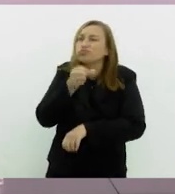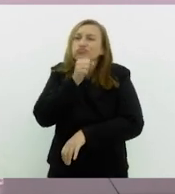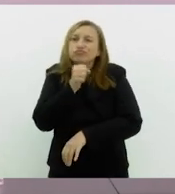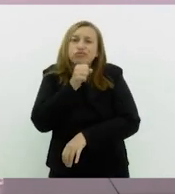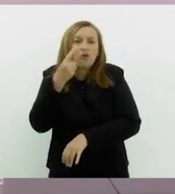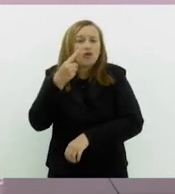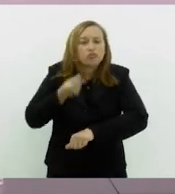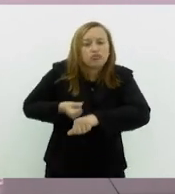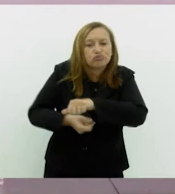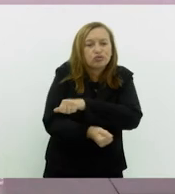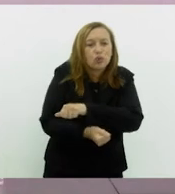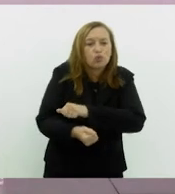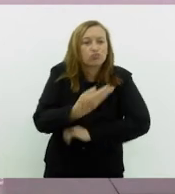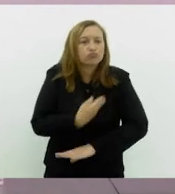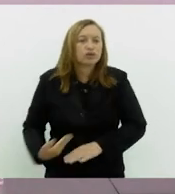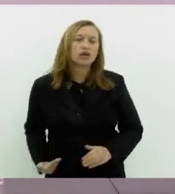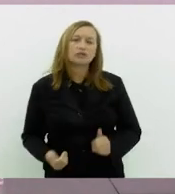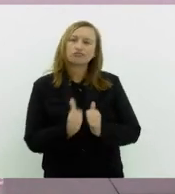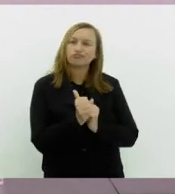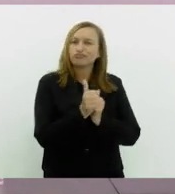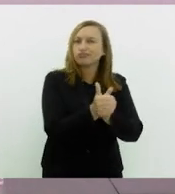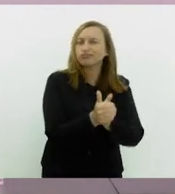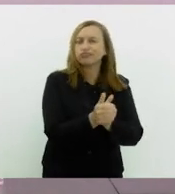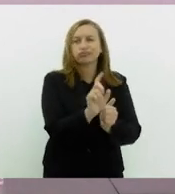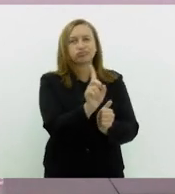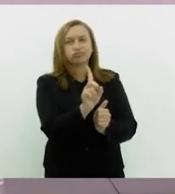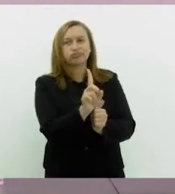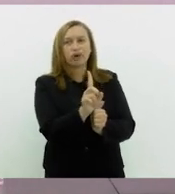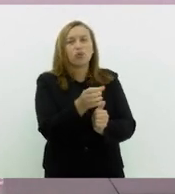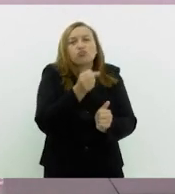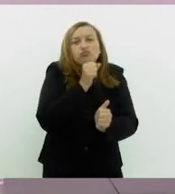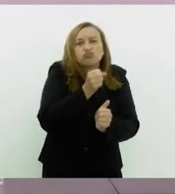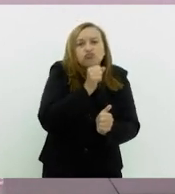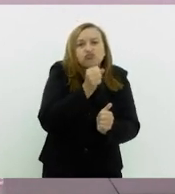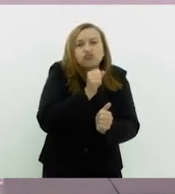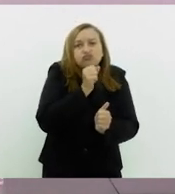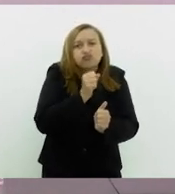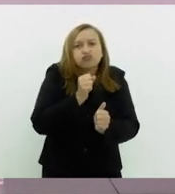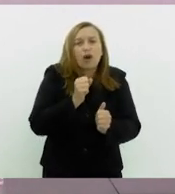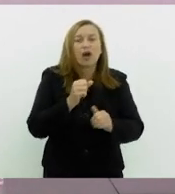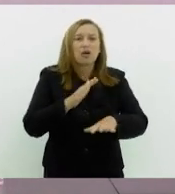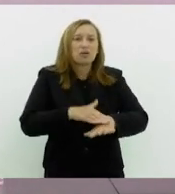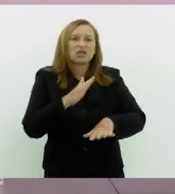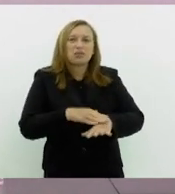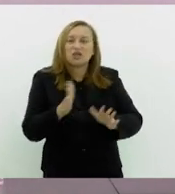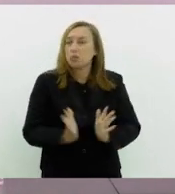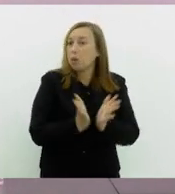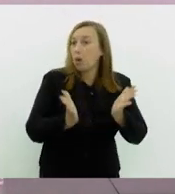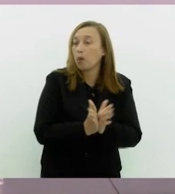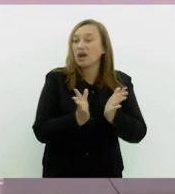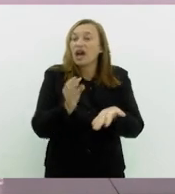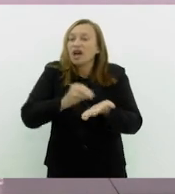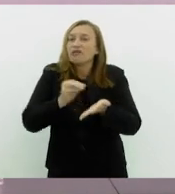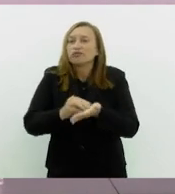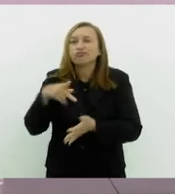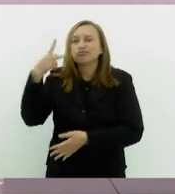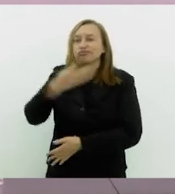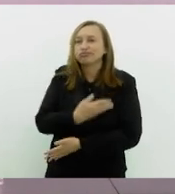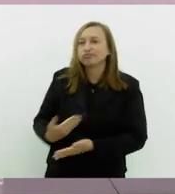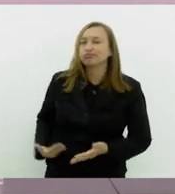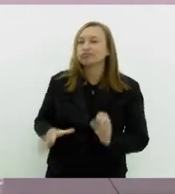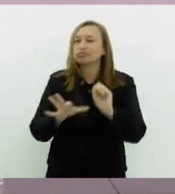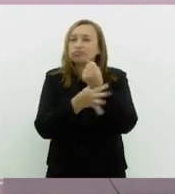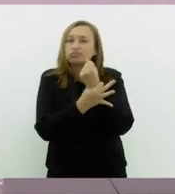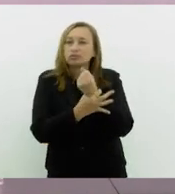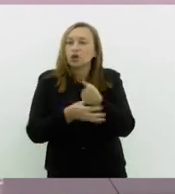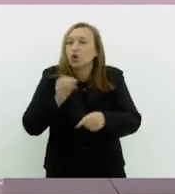investimento público não acompanha o envelhecimento da população e é cada vez mais precarizado. Na falta de uma política pública que garanta o cuidado